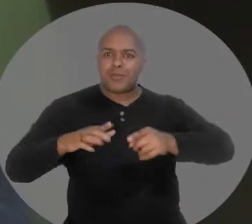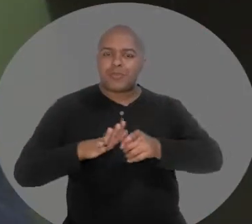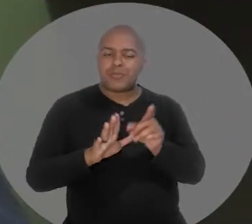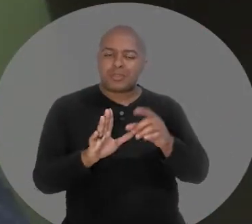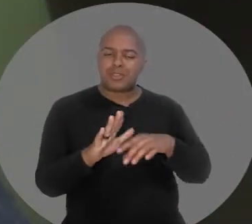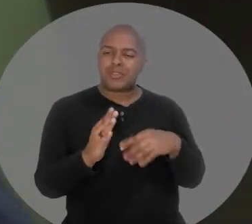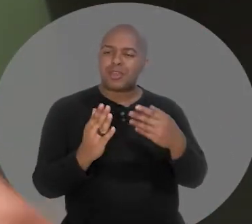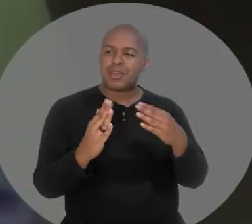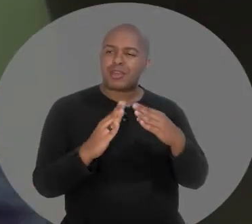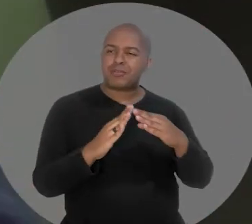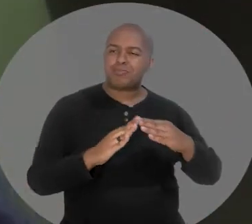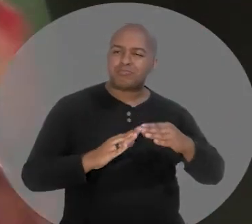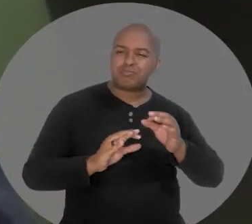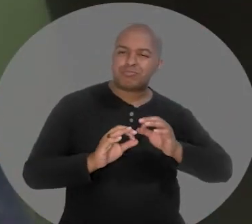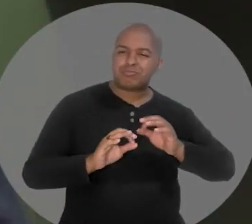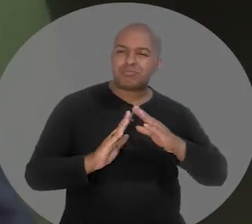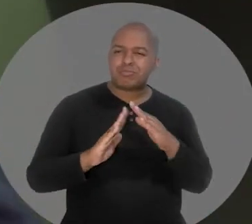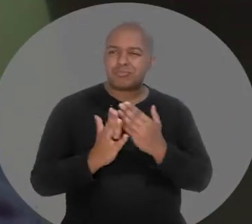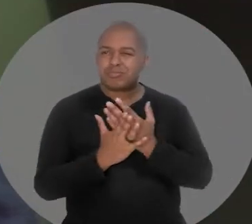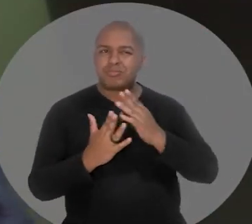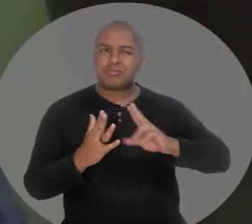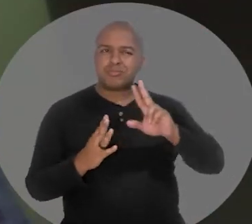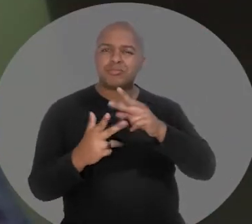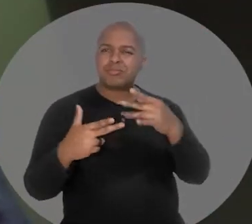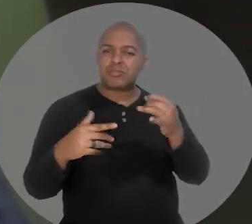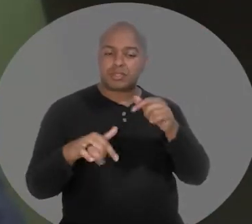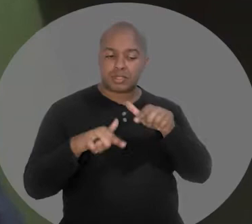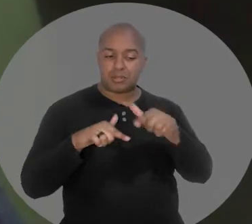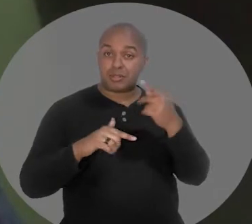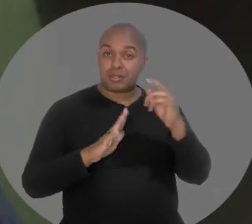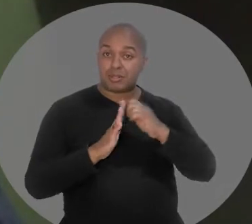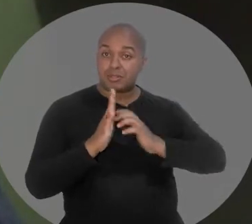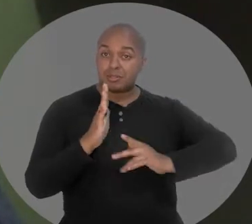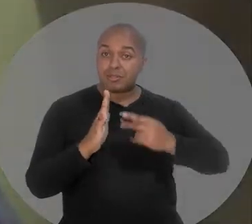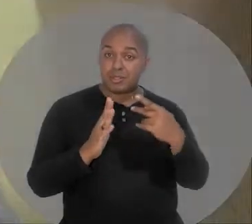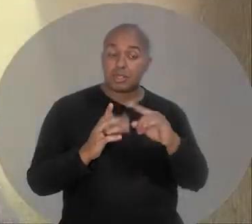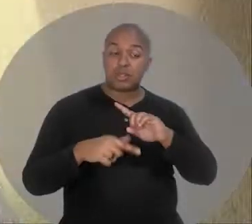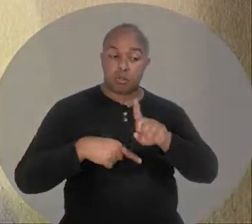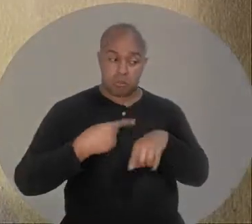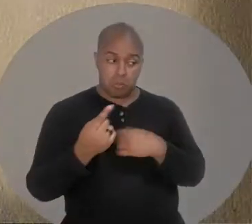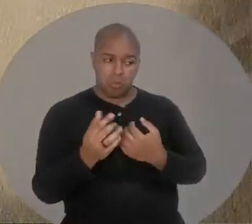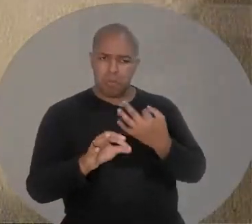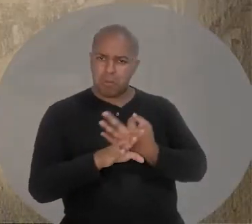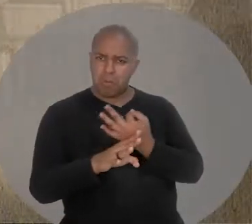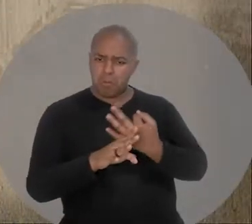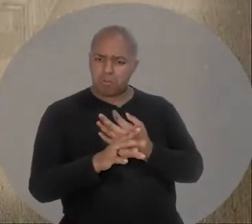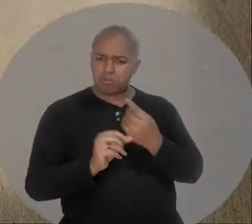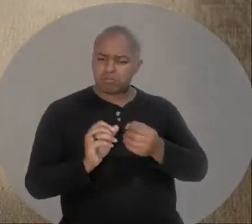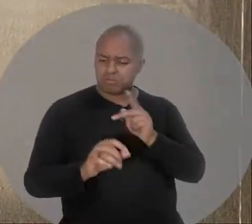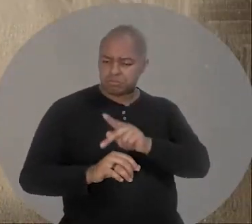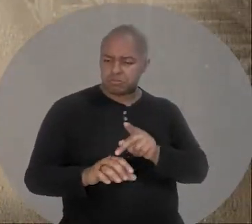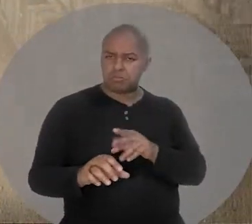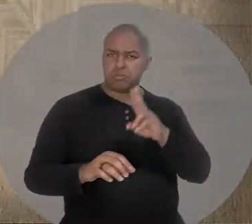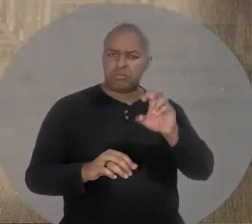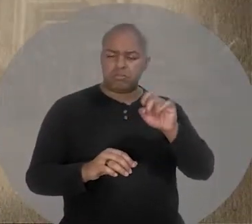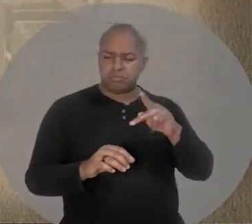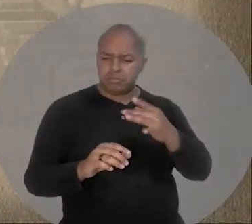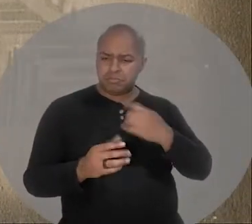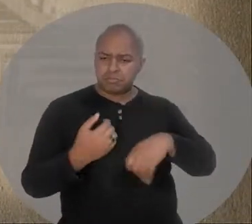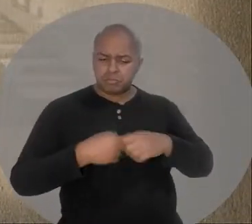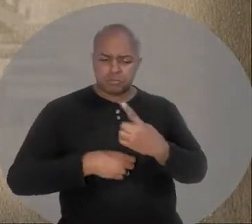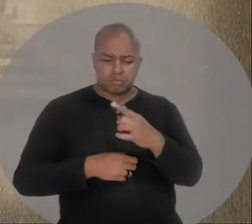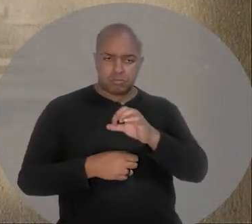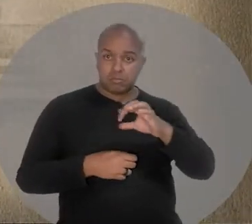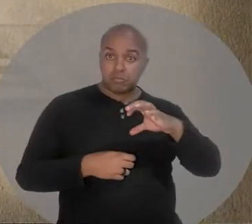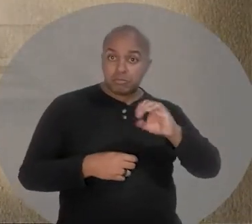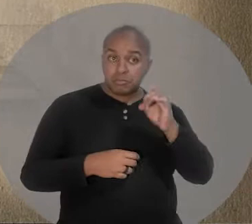comentário na academia sobre esse trabalho da Lígia, né? Fotos em preto e branco ilustram a linha do na tempo. USP,